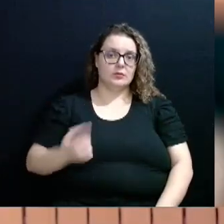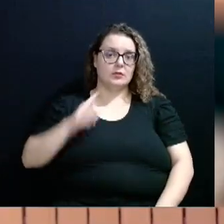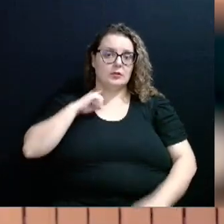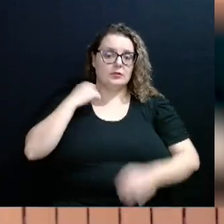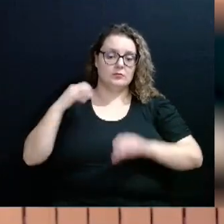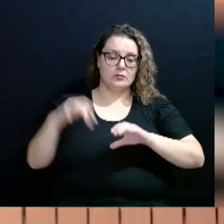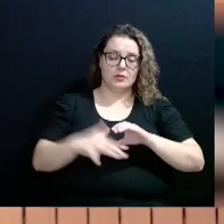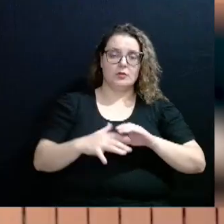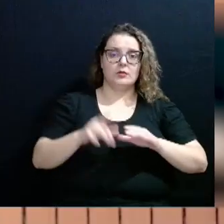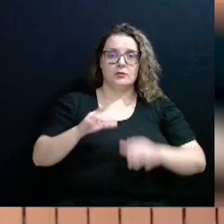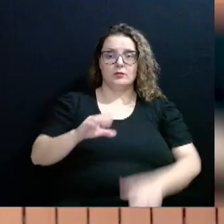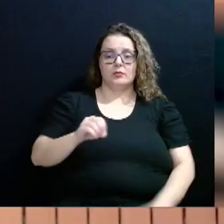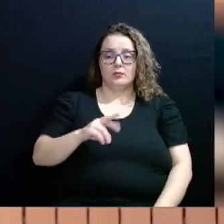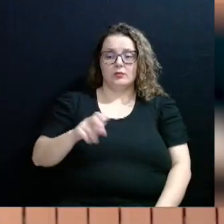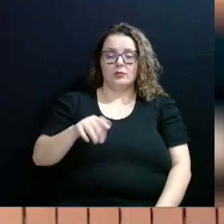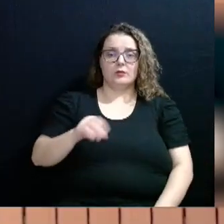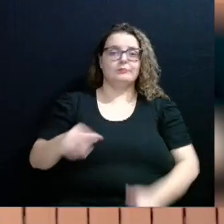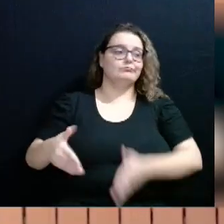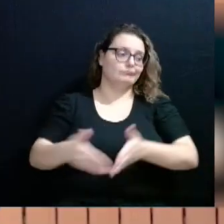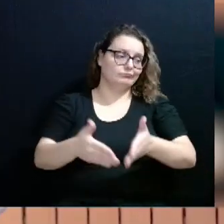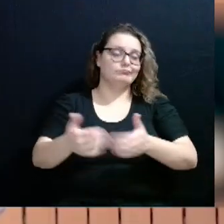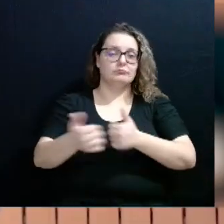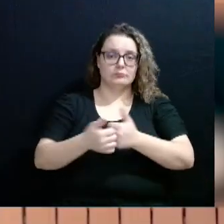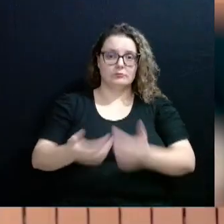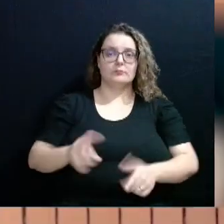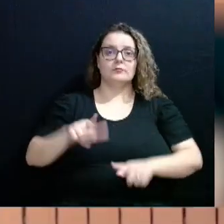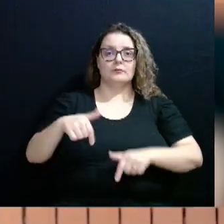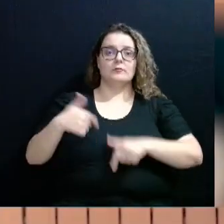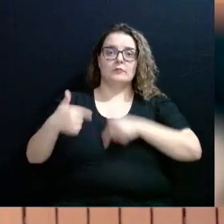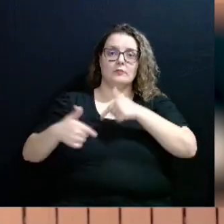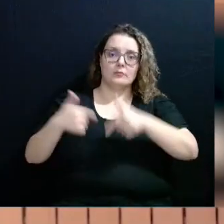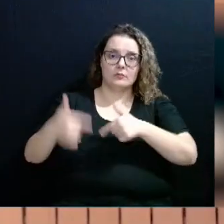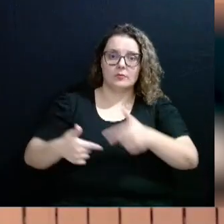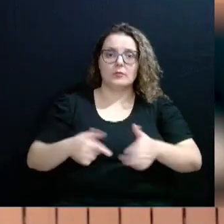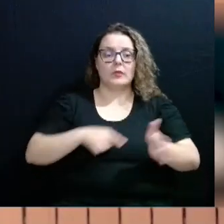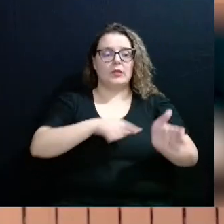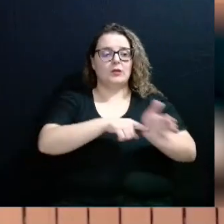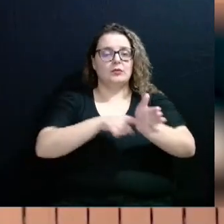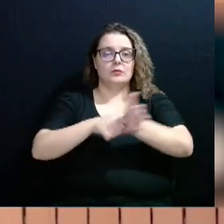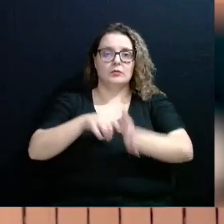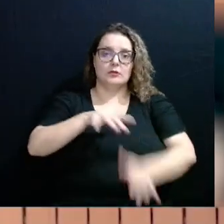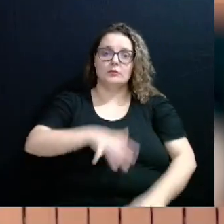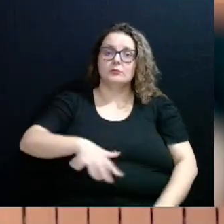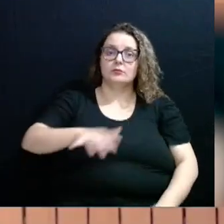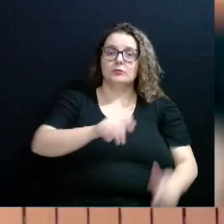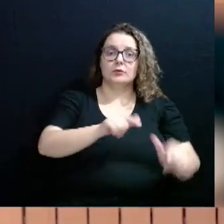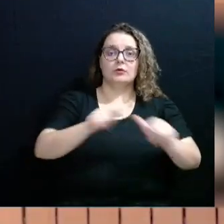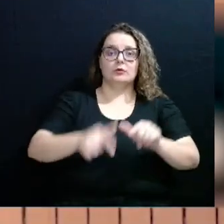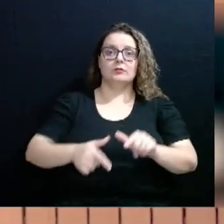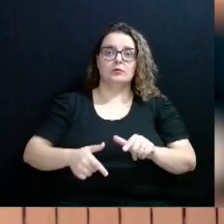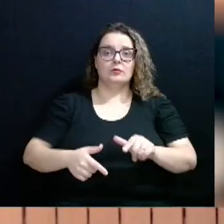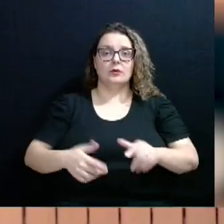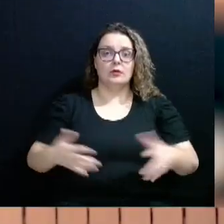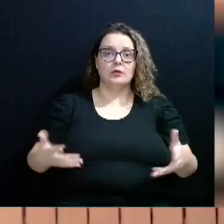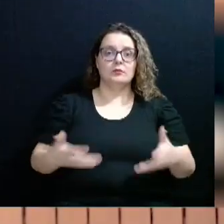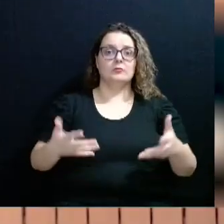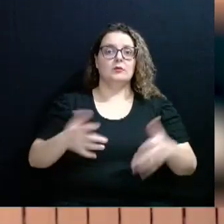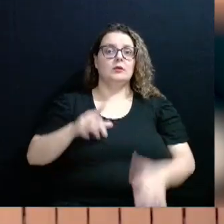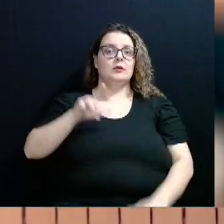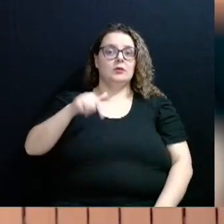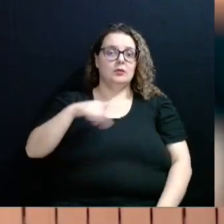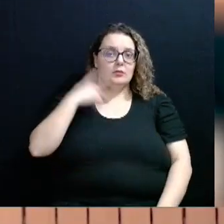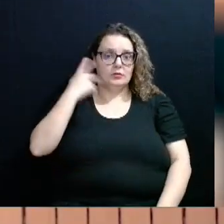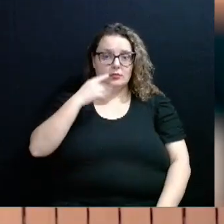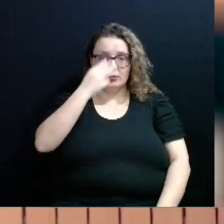nosso lado. Depois disso, a gente foi trabalhando, a gente fez toda a pesquisa de campo, a gente criou um fôlego, até que depois o vereador Wagner ele veio